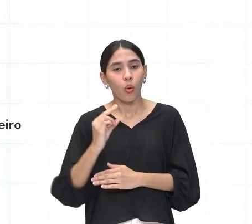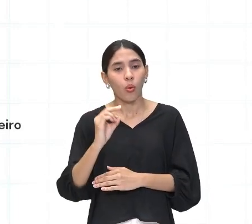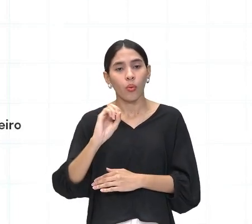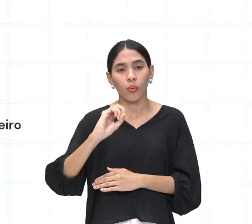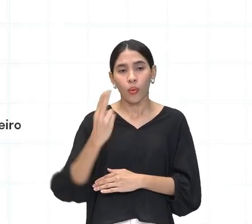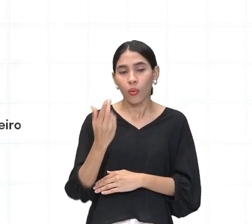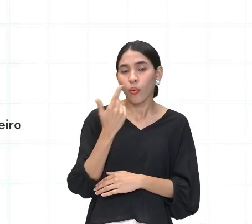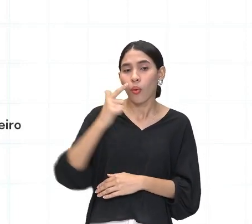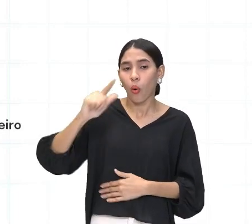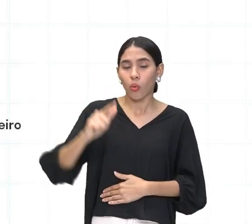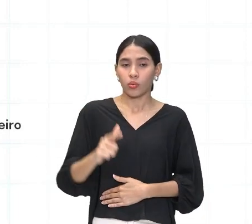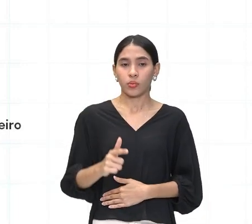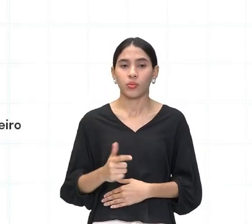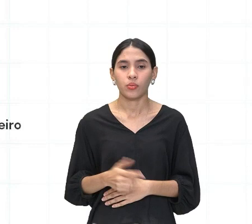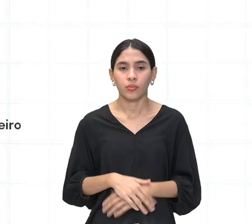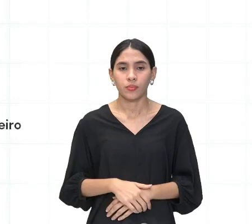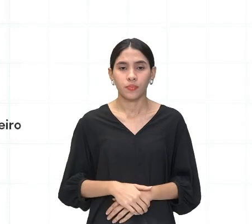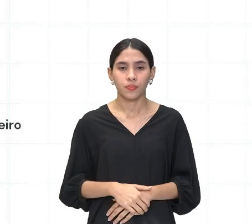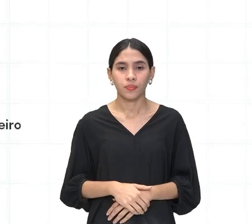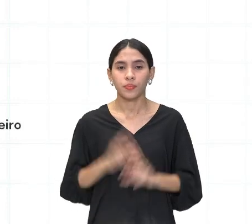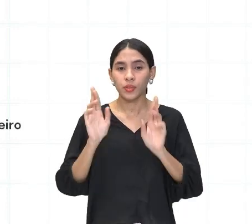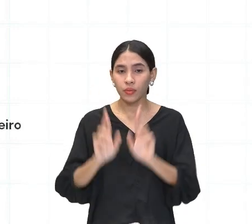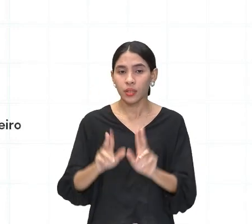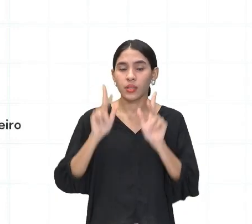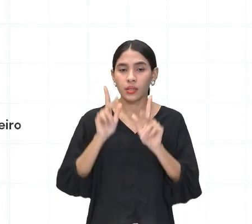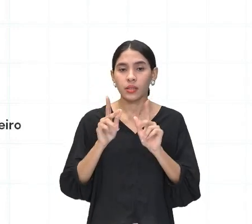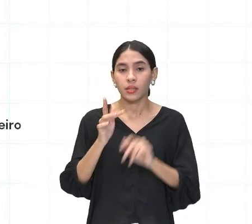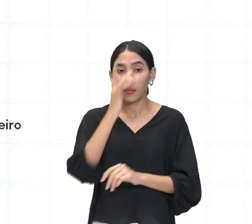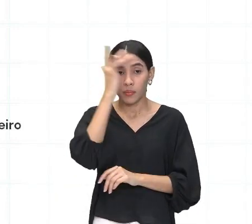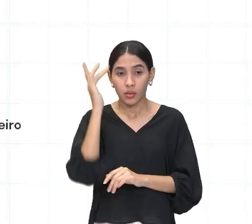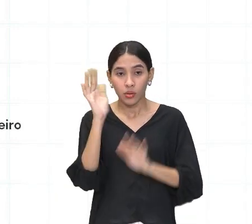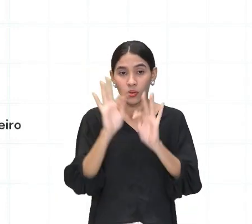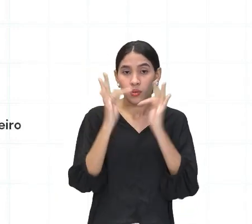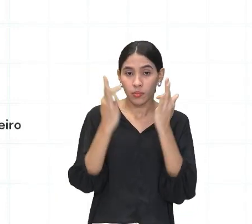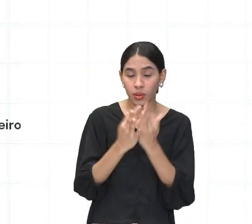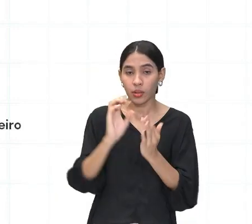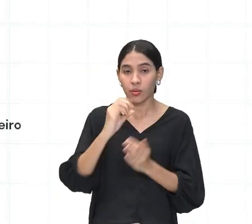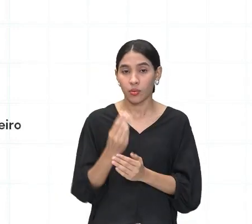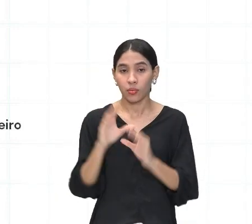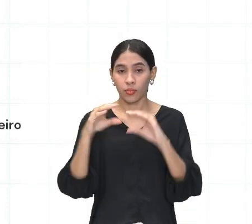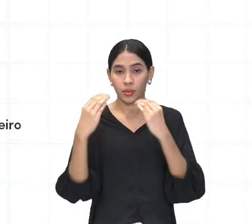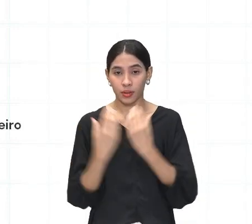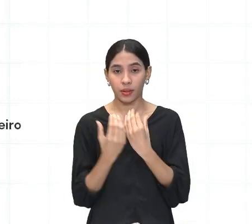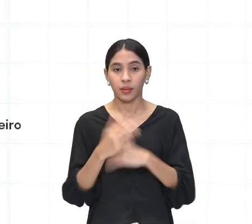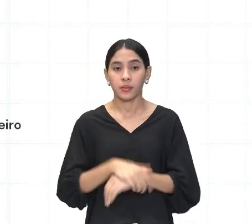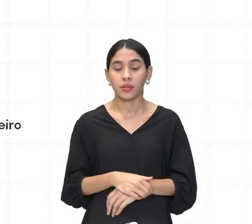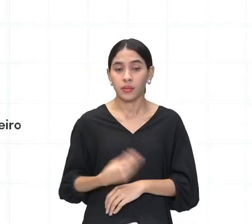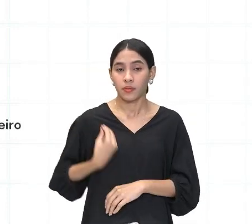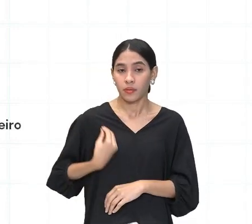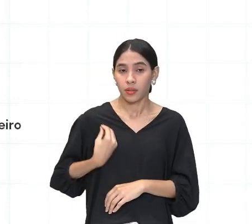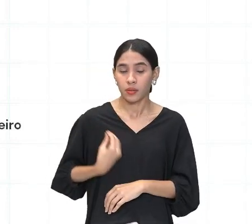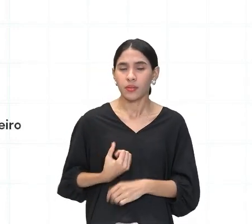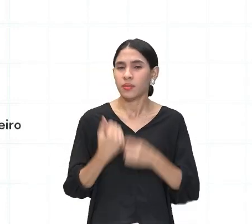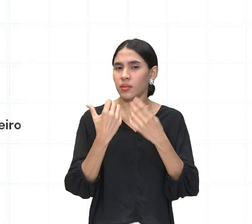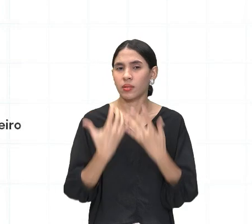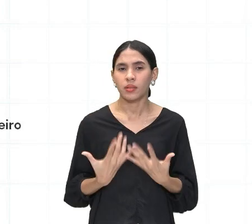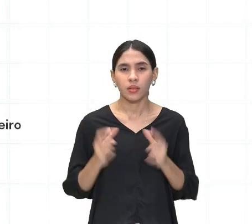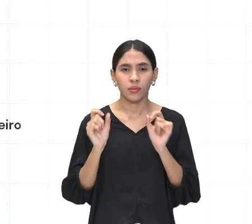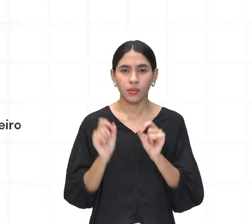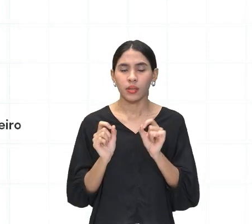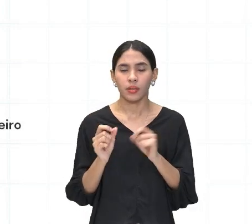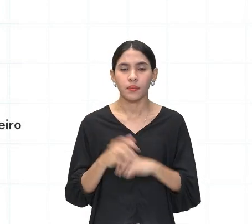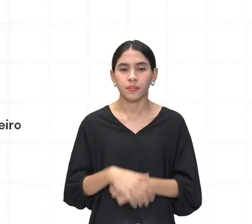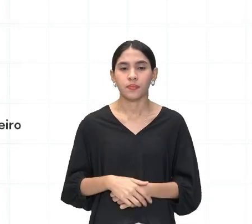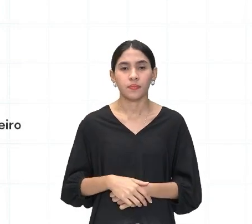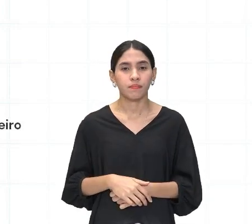condição que diferencie as pessoas, as famílias ou a comunidade em que vivem. O que isso quer dizer? A